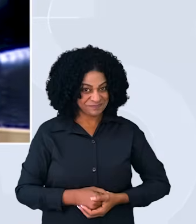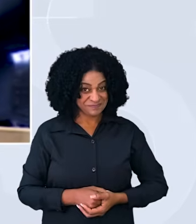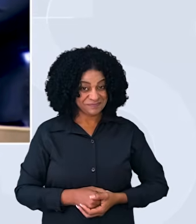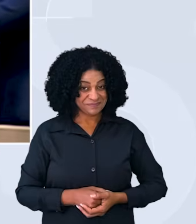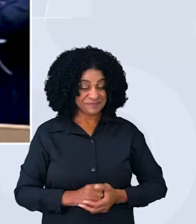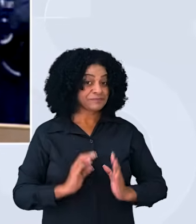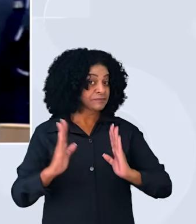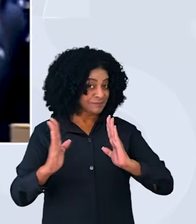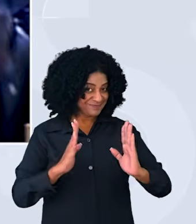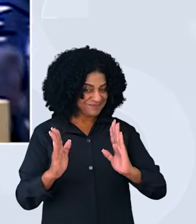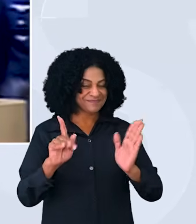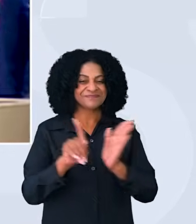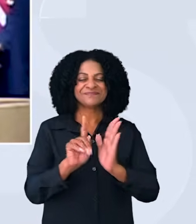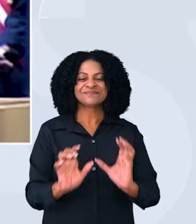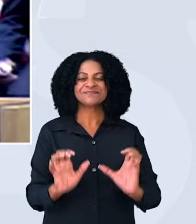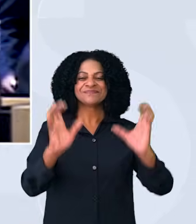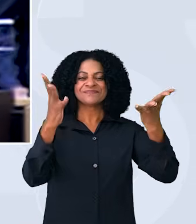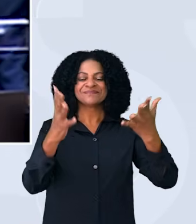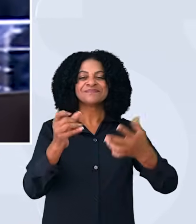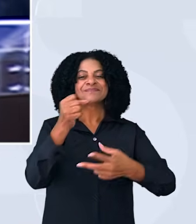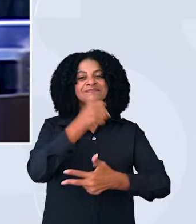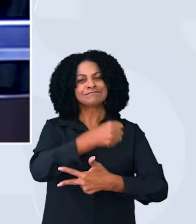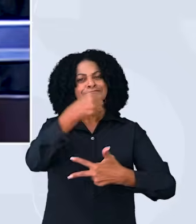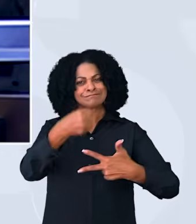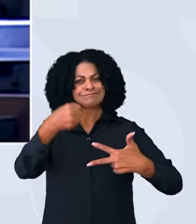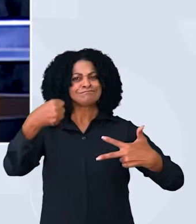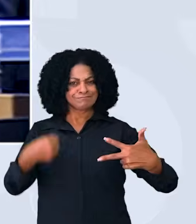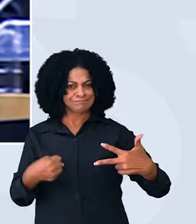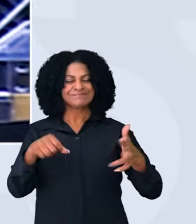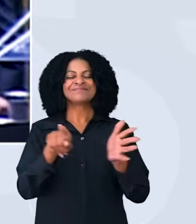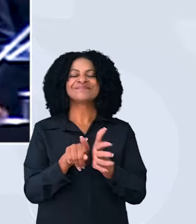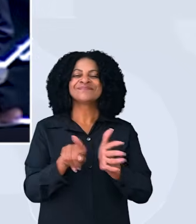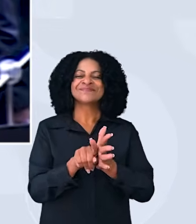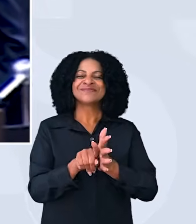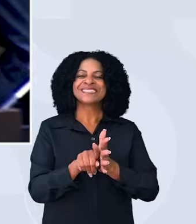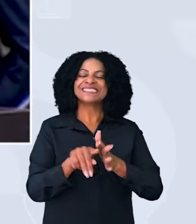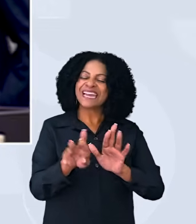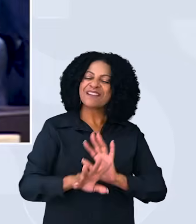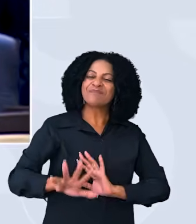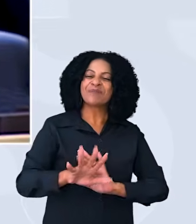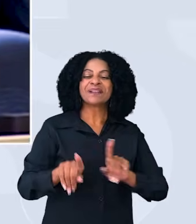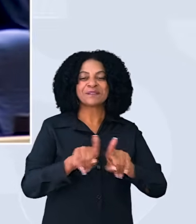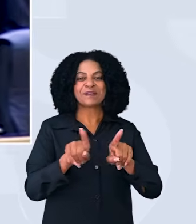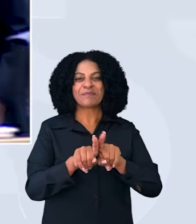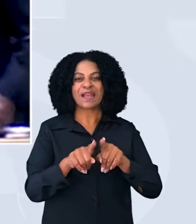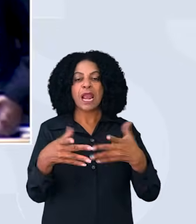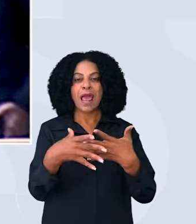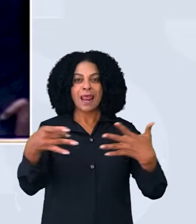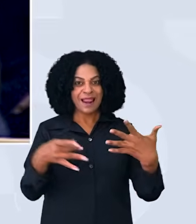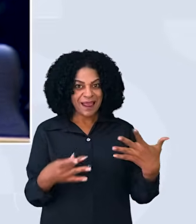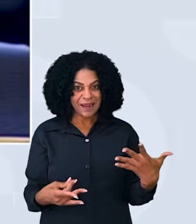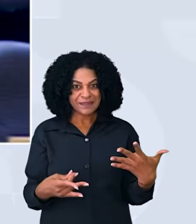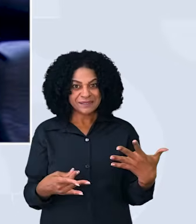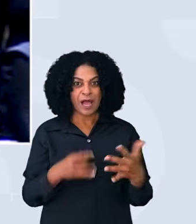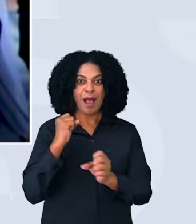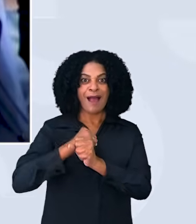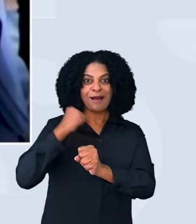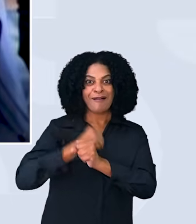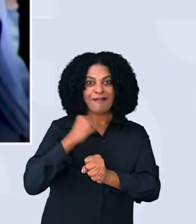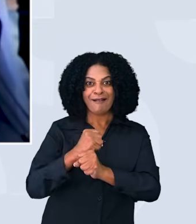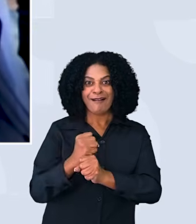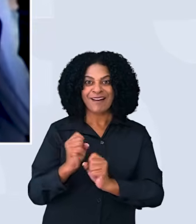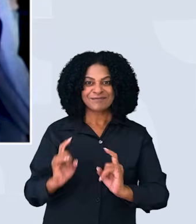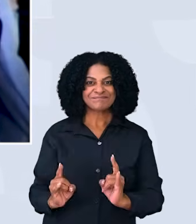a inauguração, autoridades dos 3 poderes da República destacaram a importância histórica da construção da sede